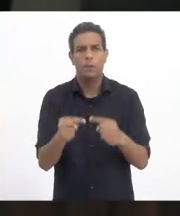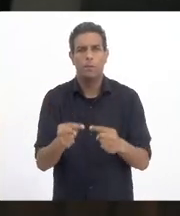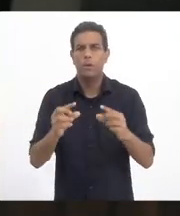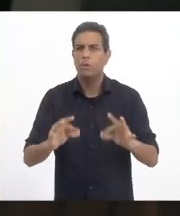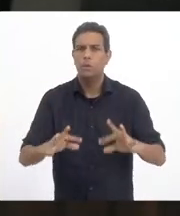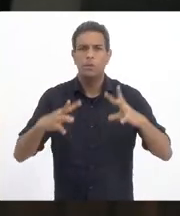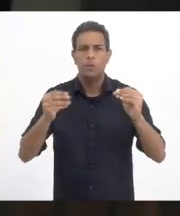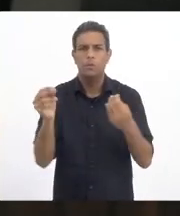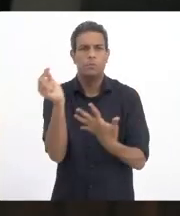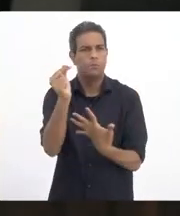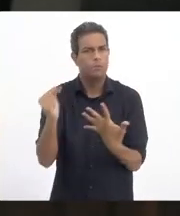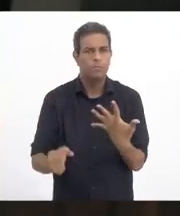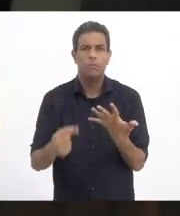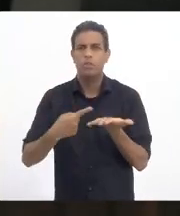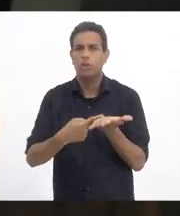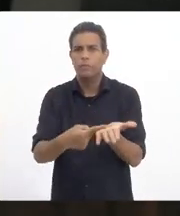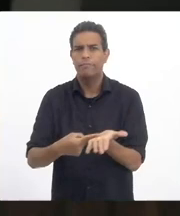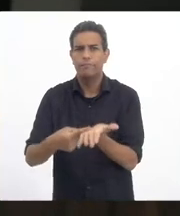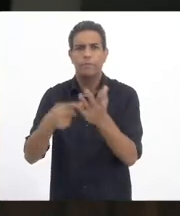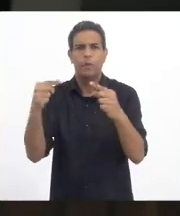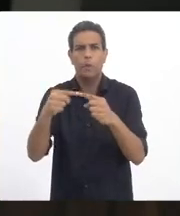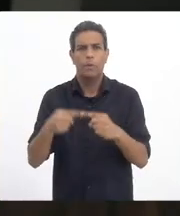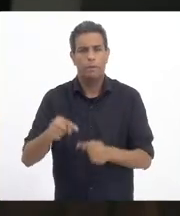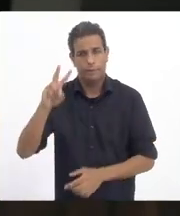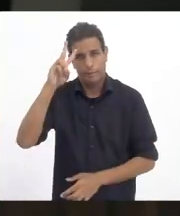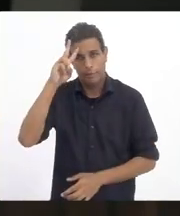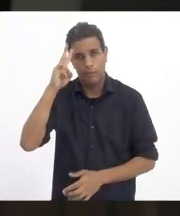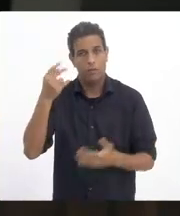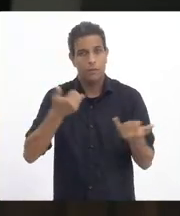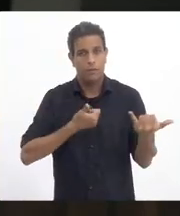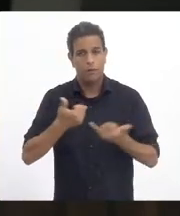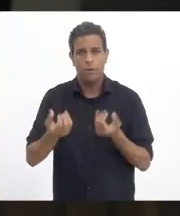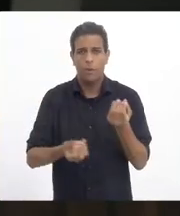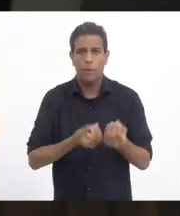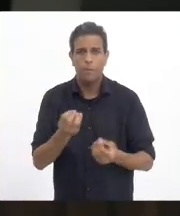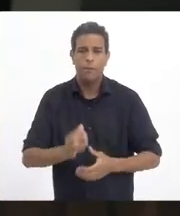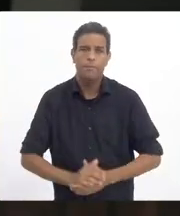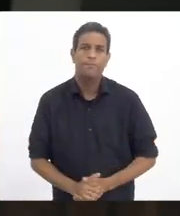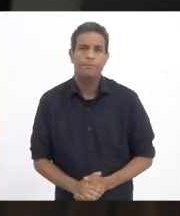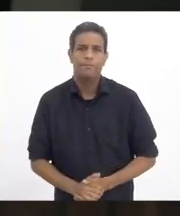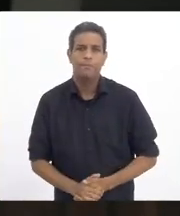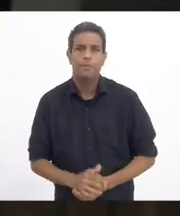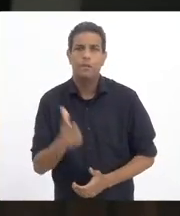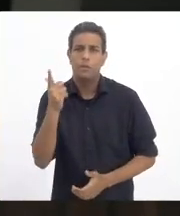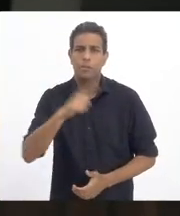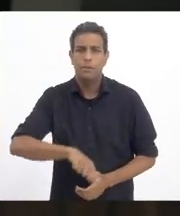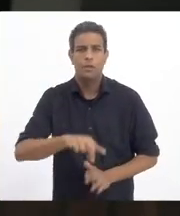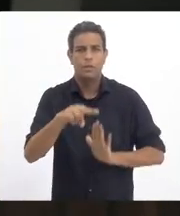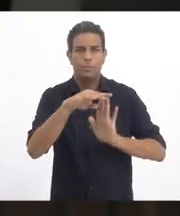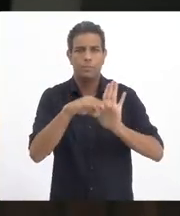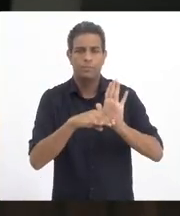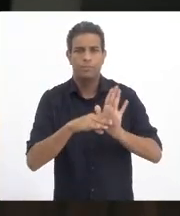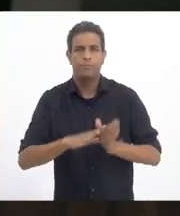com os acordos que eu apontei na segunda-feira dos temas principais. E eu vou repetir aqui.